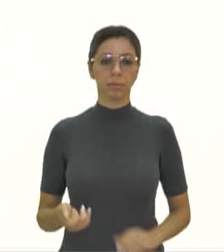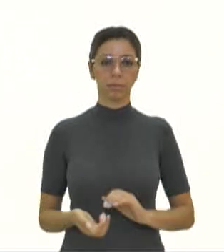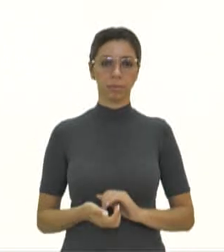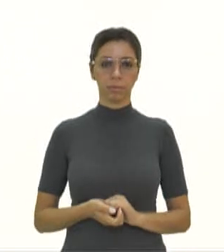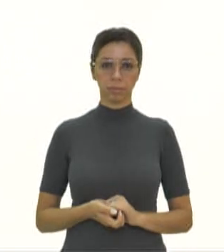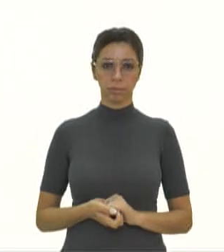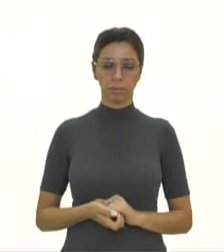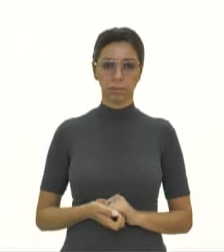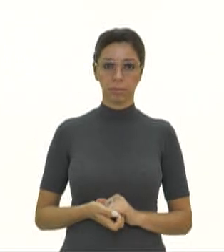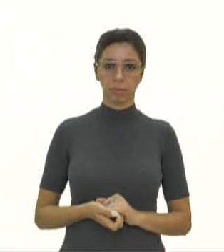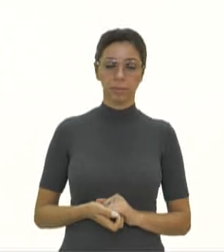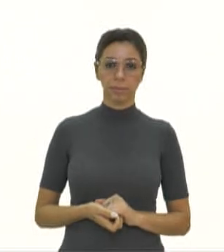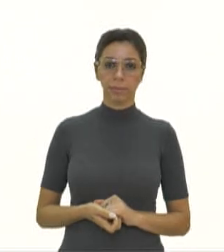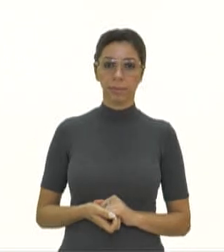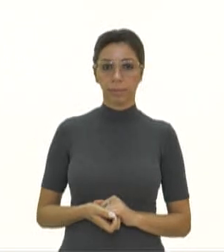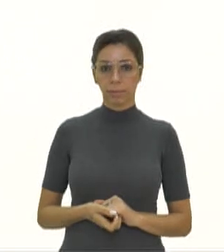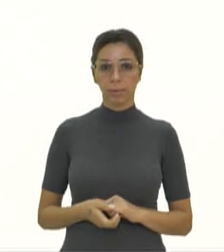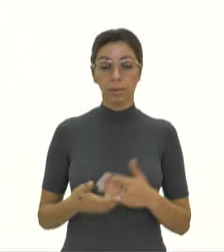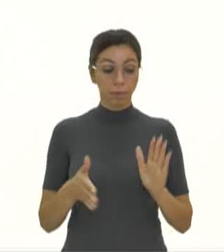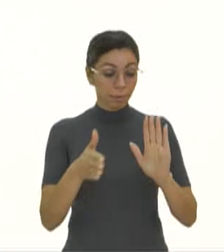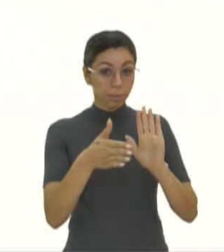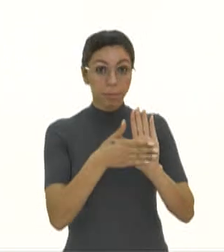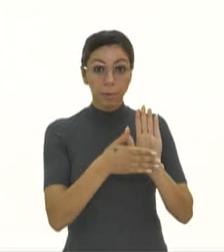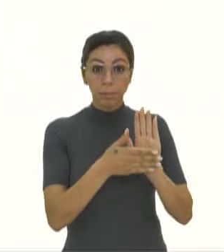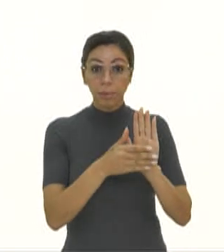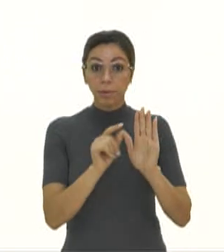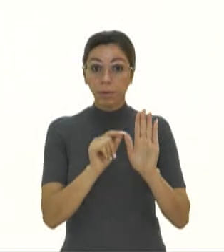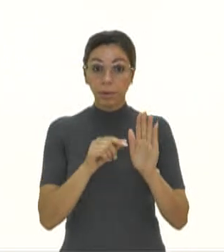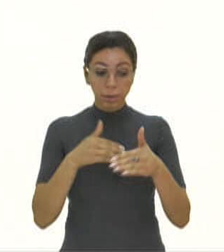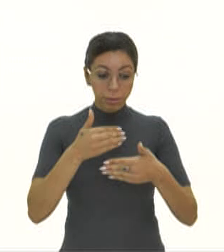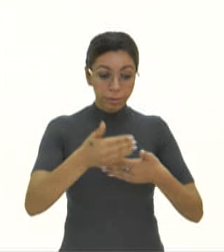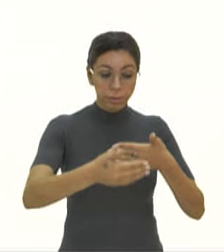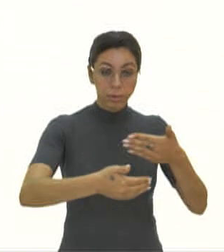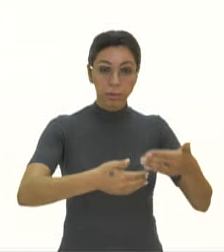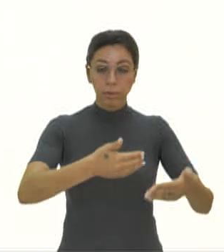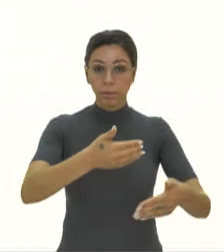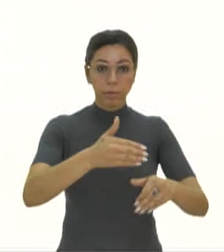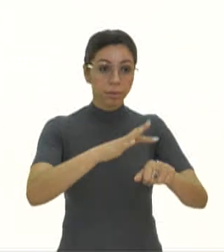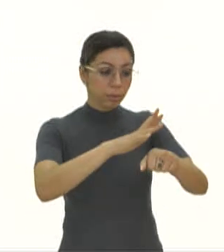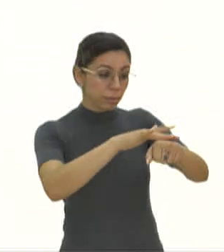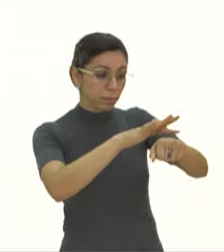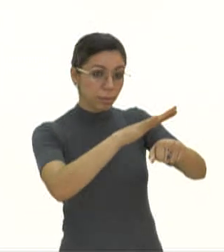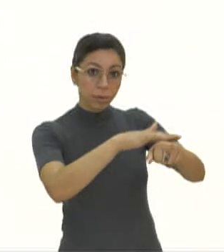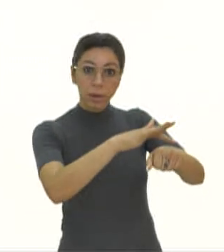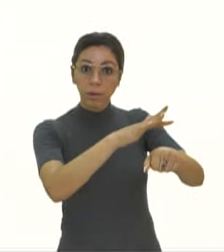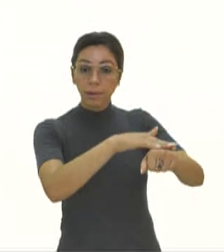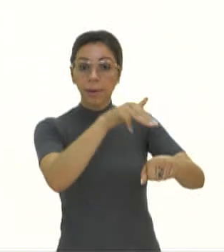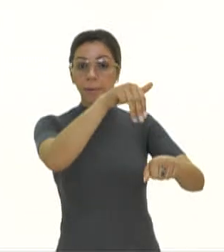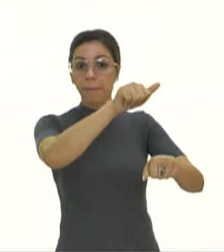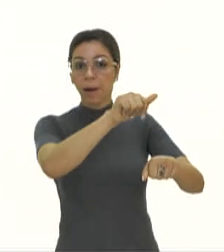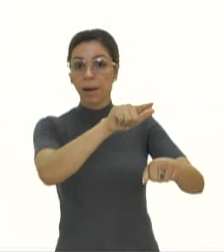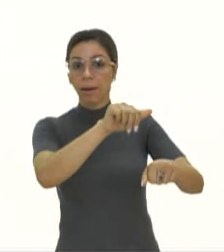a malaria cure. Então, a proposta dele era desenvolver a cura para a malária.